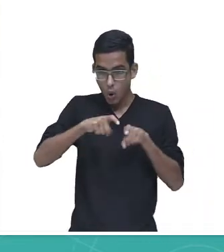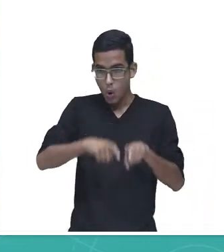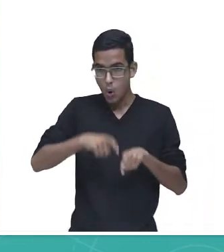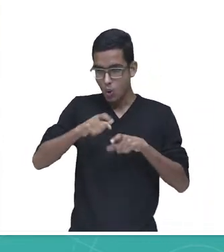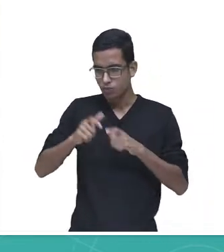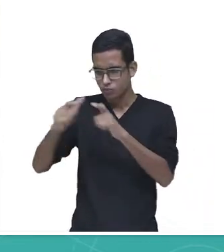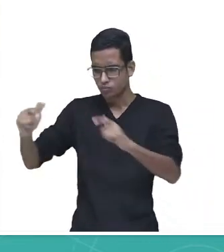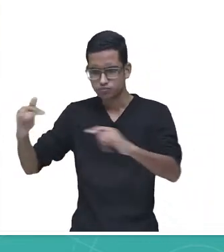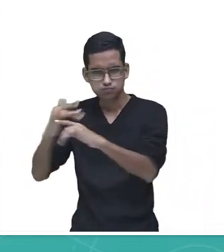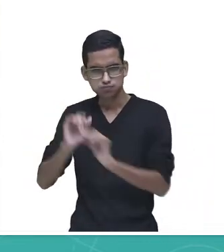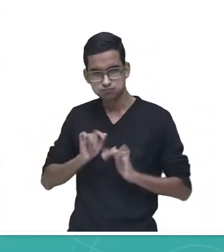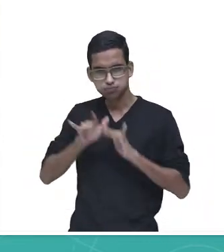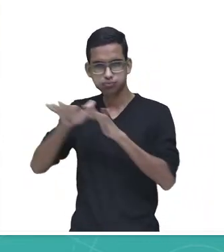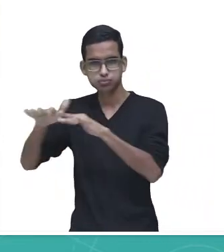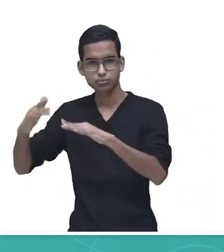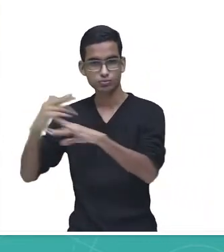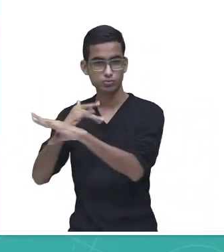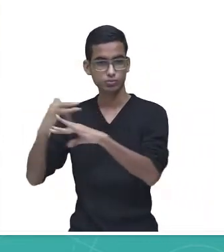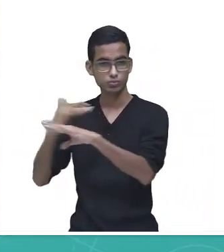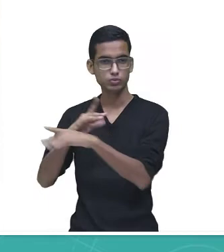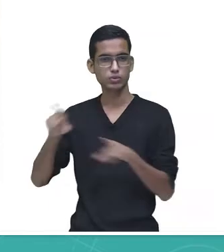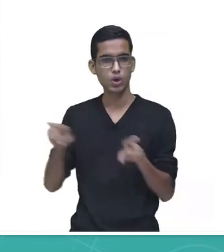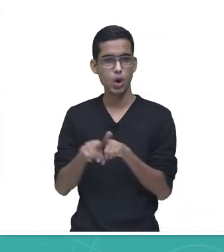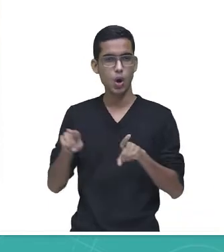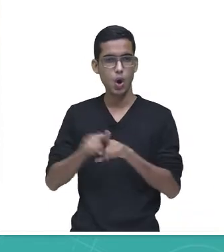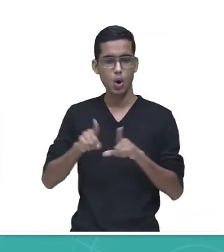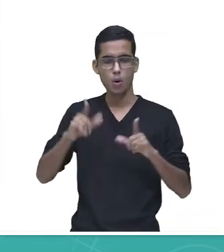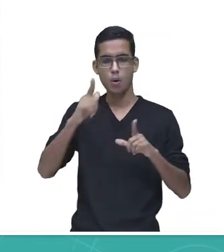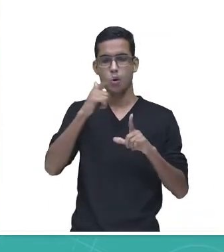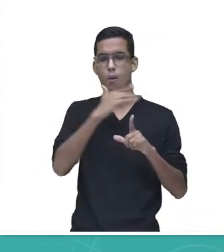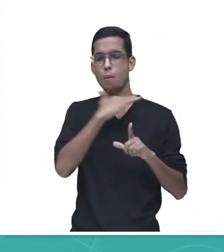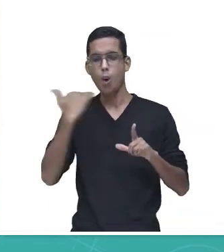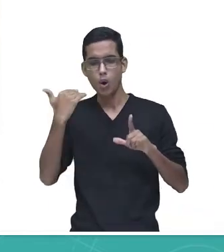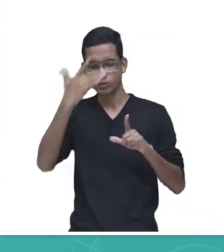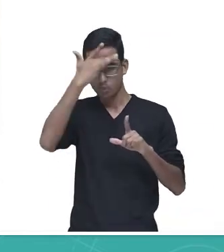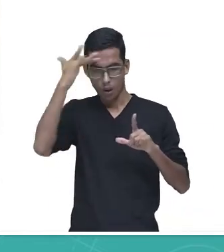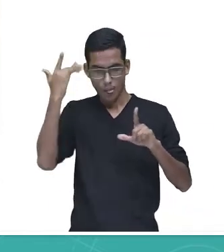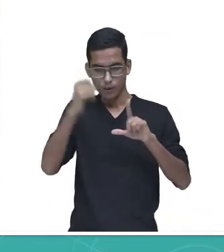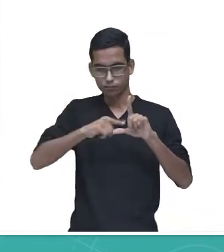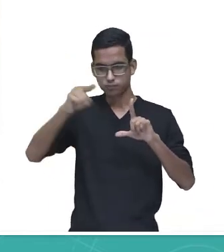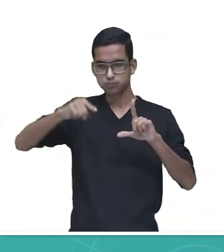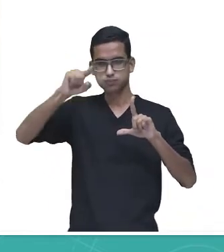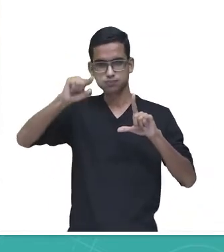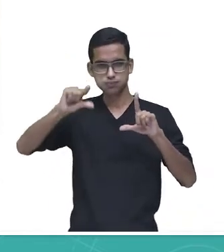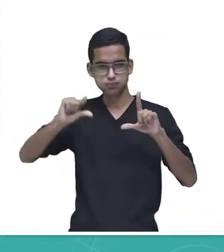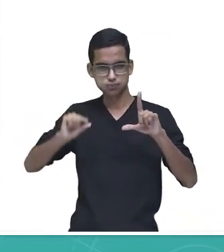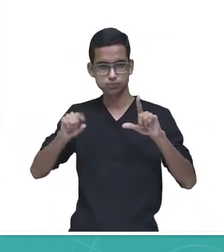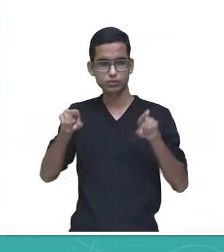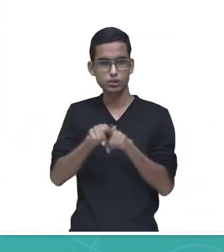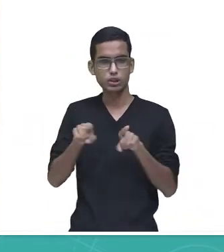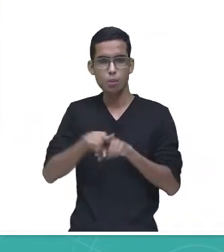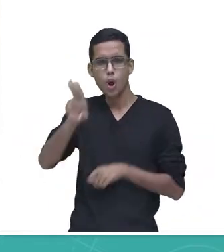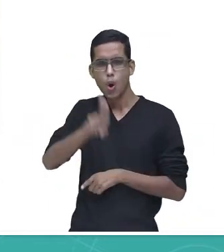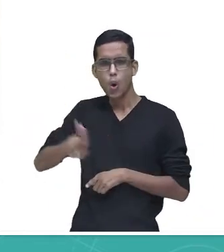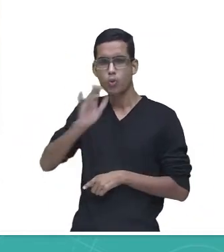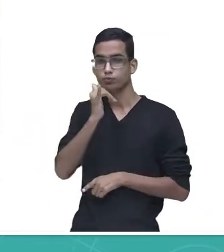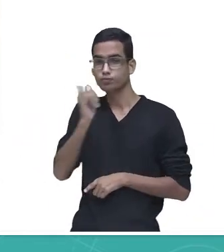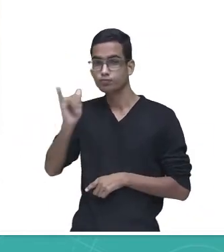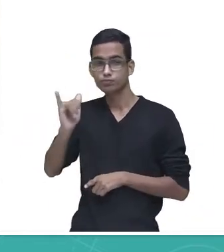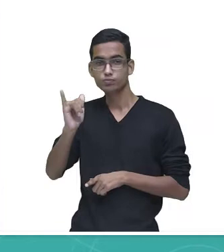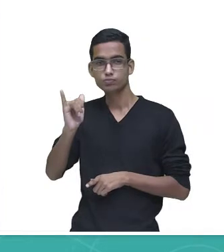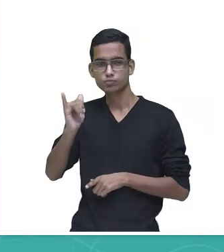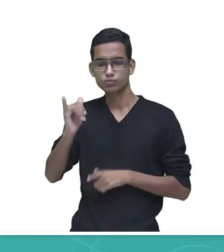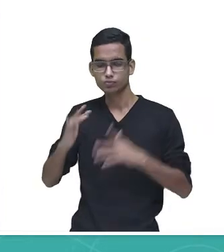da mortalidade e intenso uso de energias. Surgiu, então, o termo